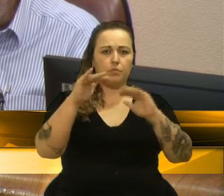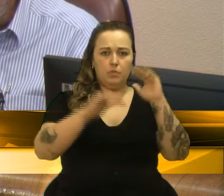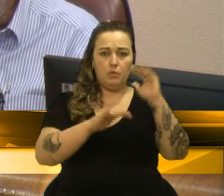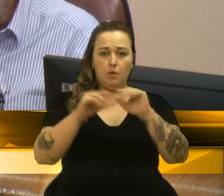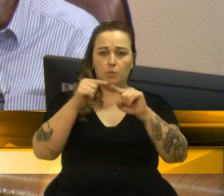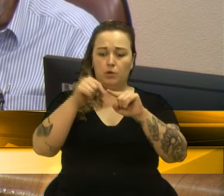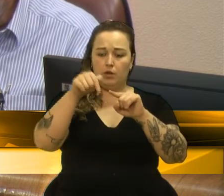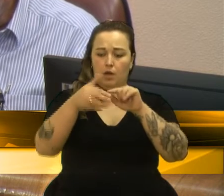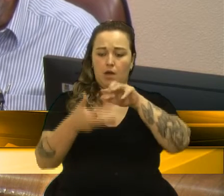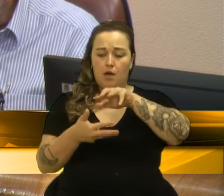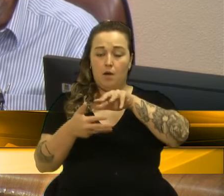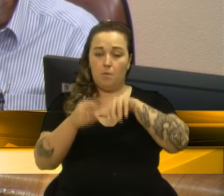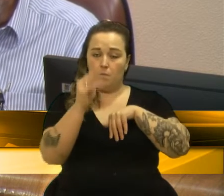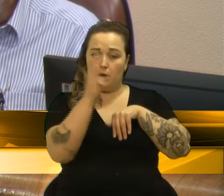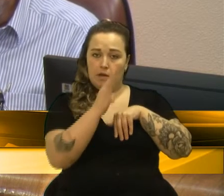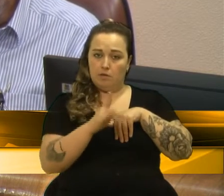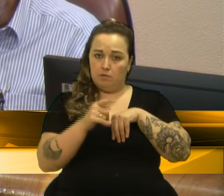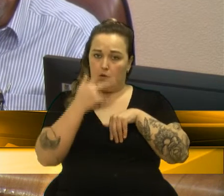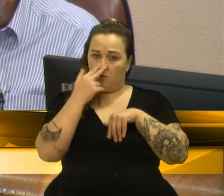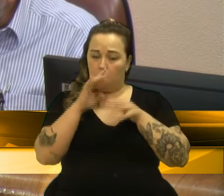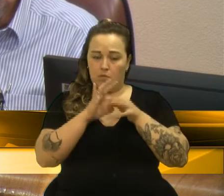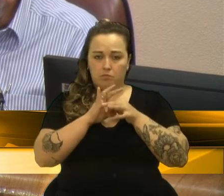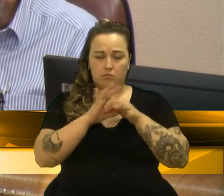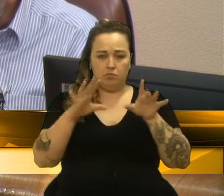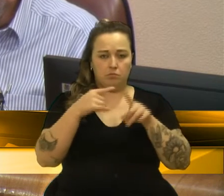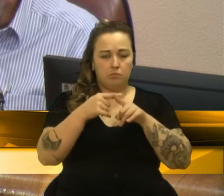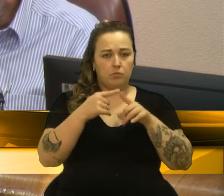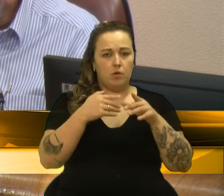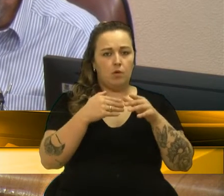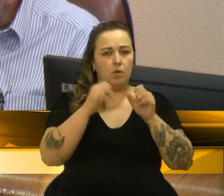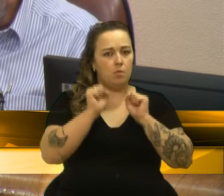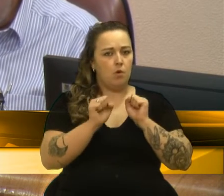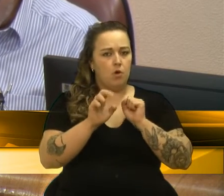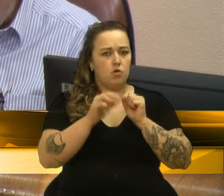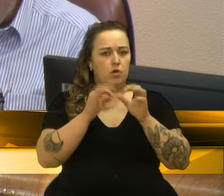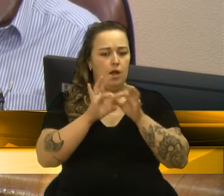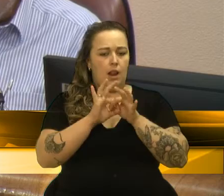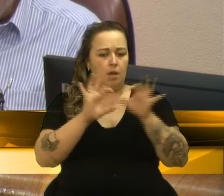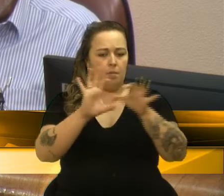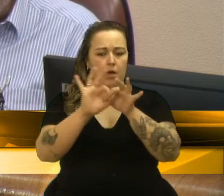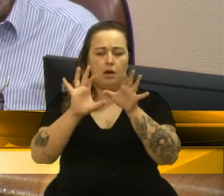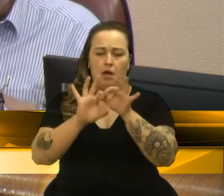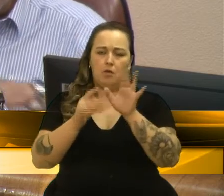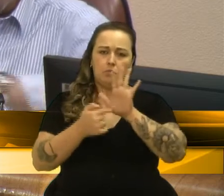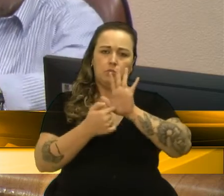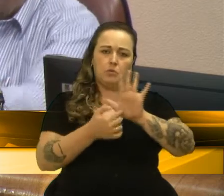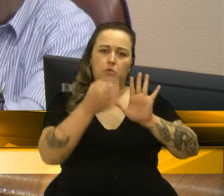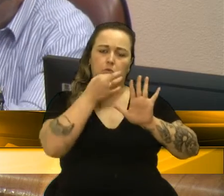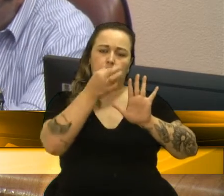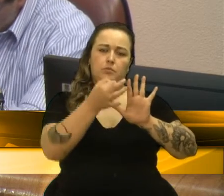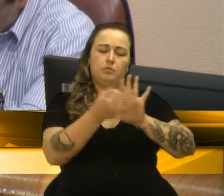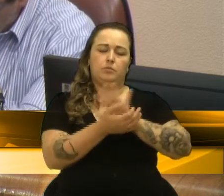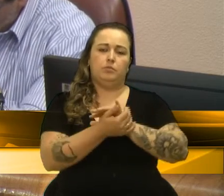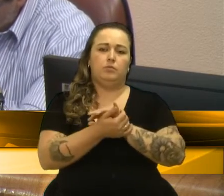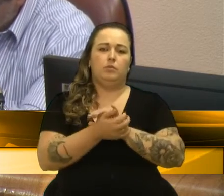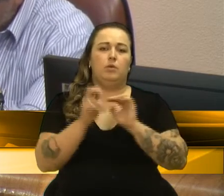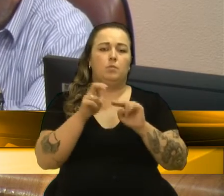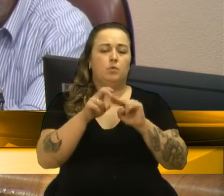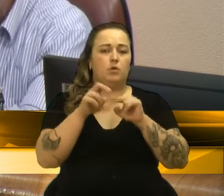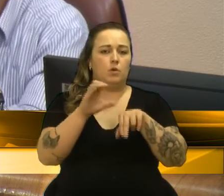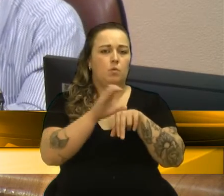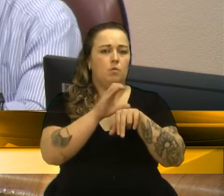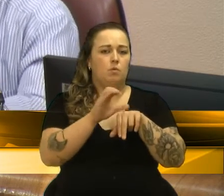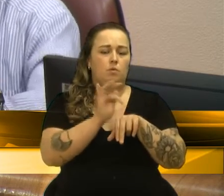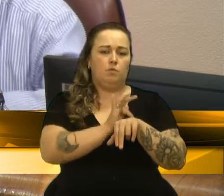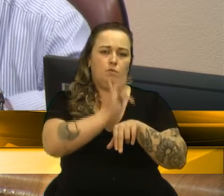sob tutela, sem governo próprio, quer sujeito a qualquer outra limitação de soberania. A Constituição Federal